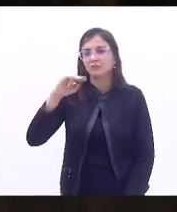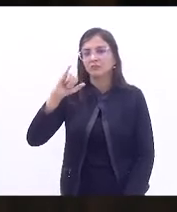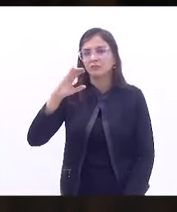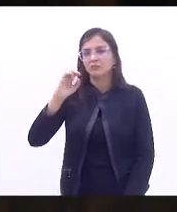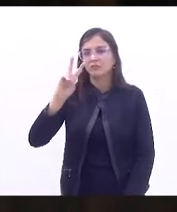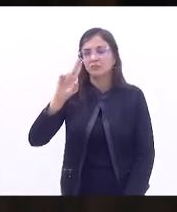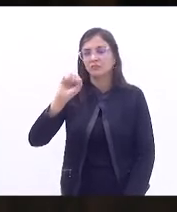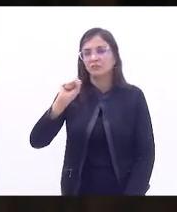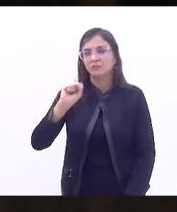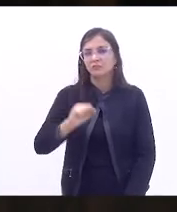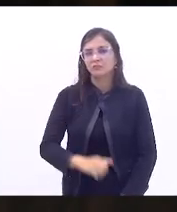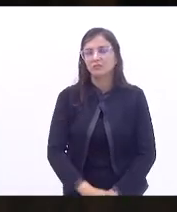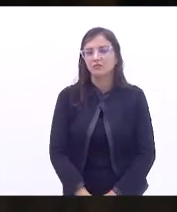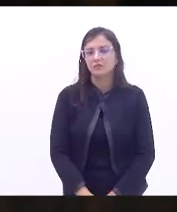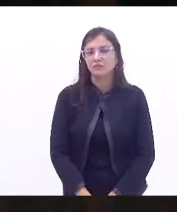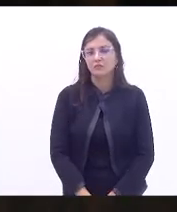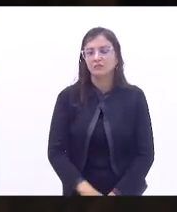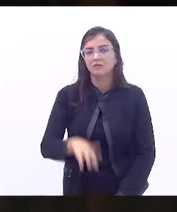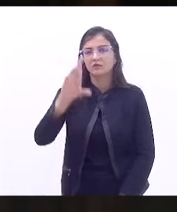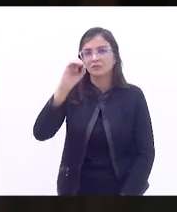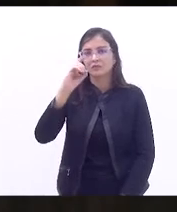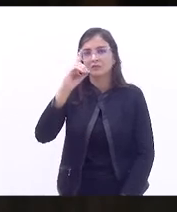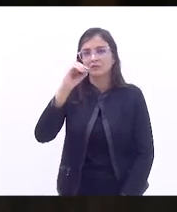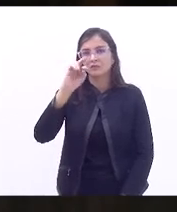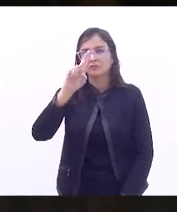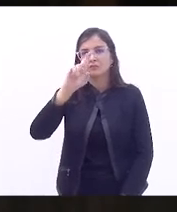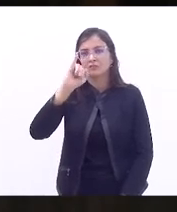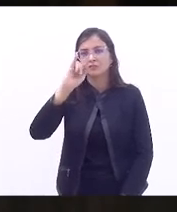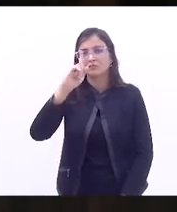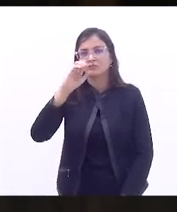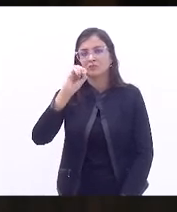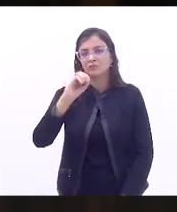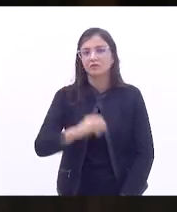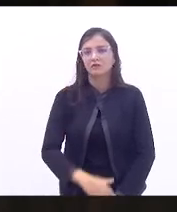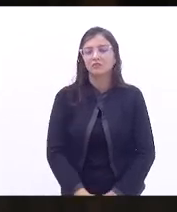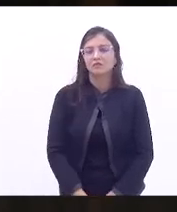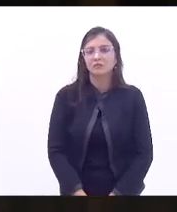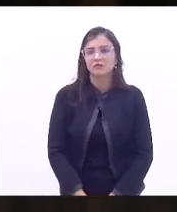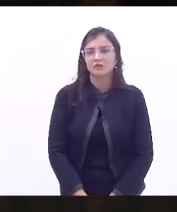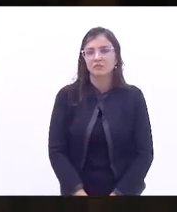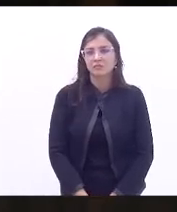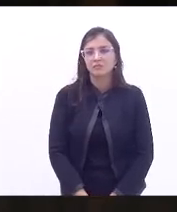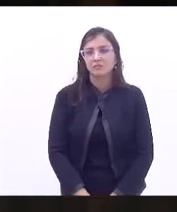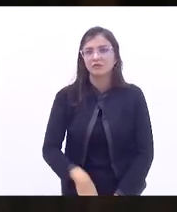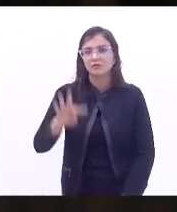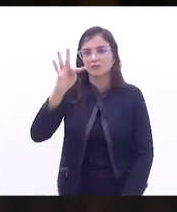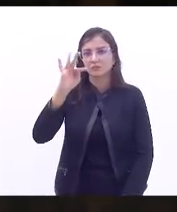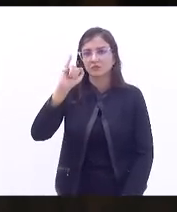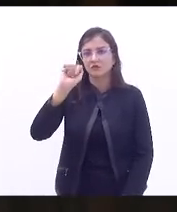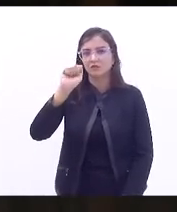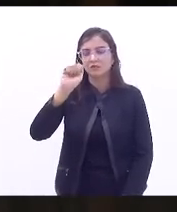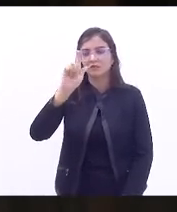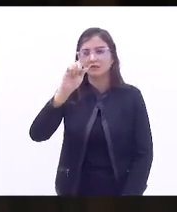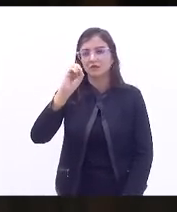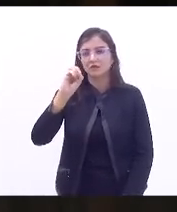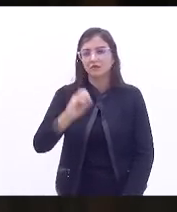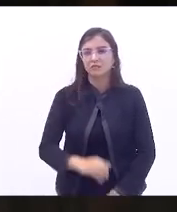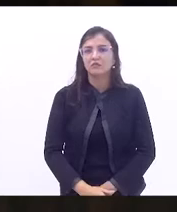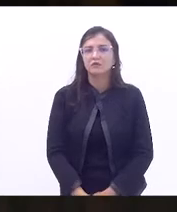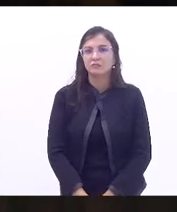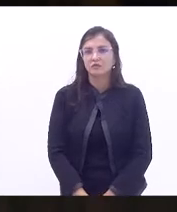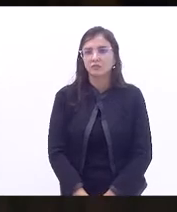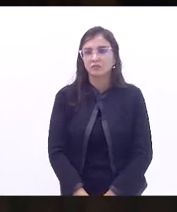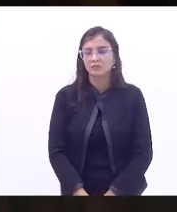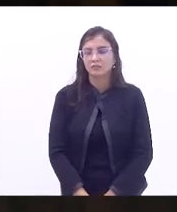Rodrigo Bacelar. Deputado Rodrigo Bacelar. Deputado Tiago Pampolha. Deputado